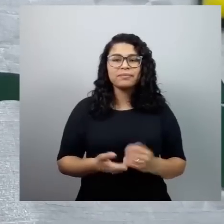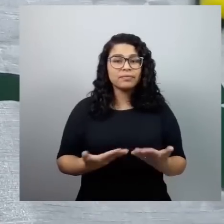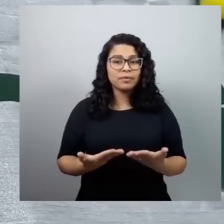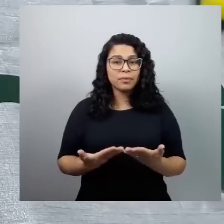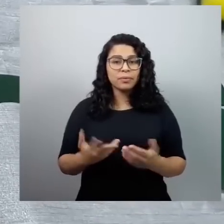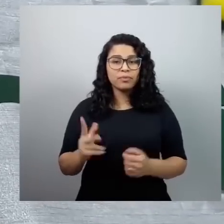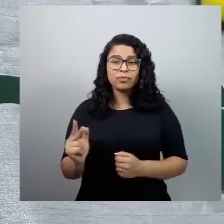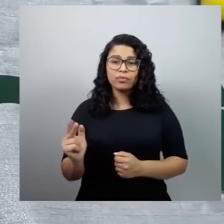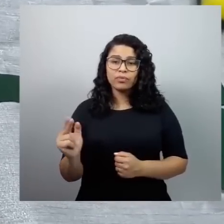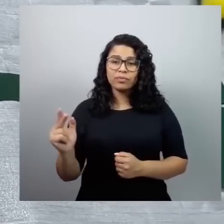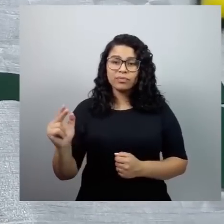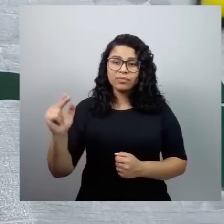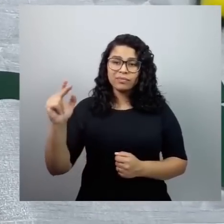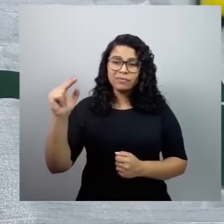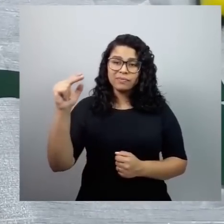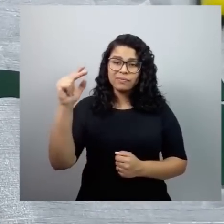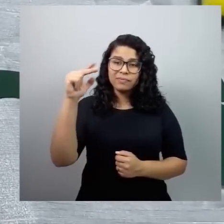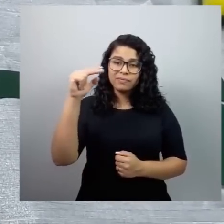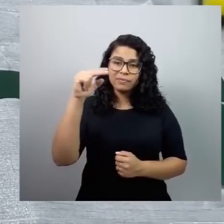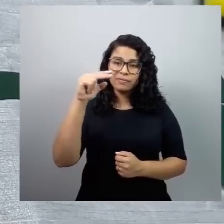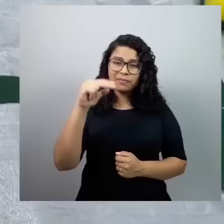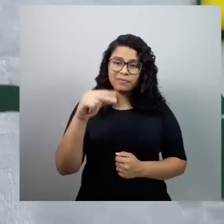Então, olha.